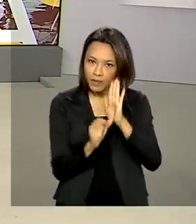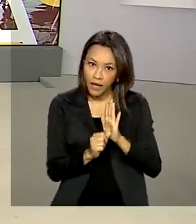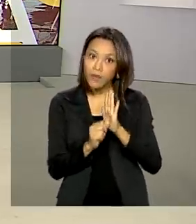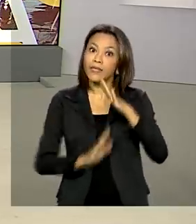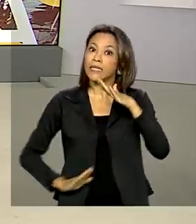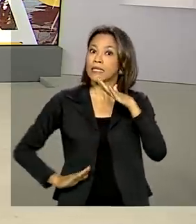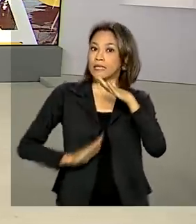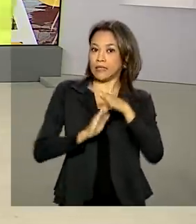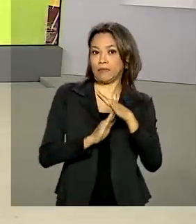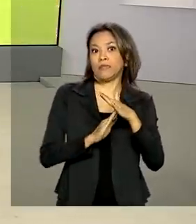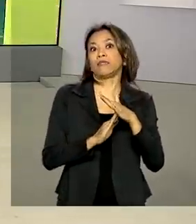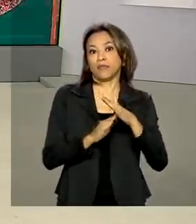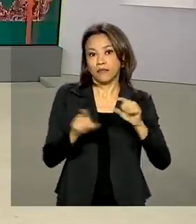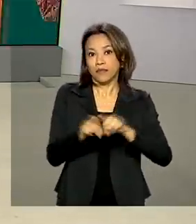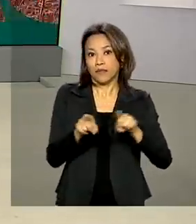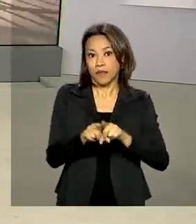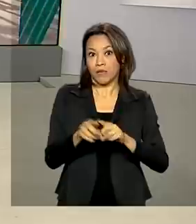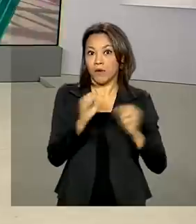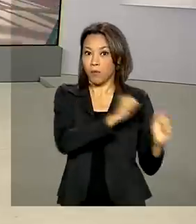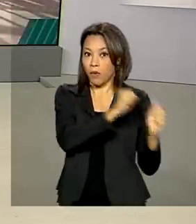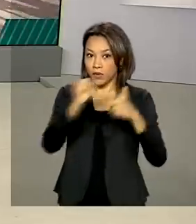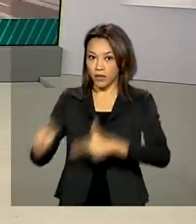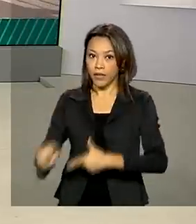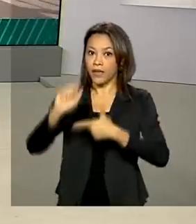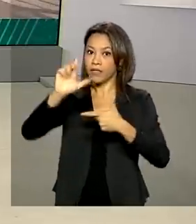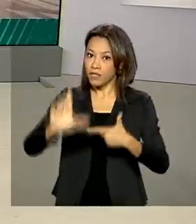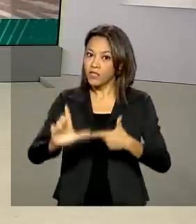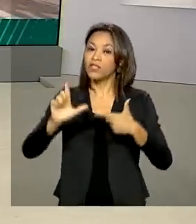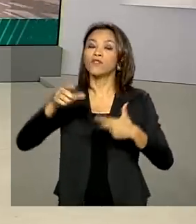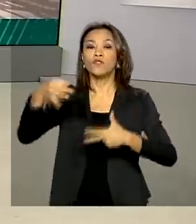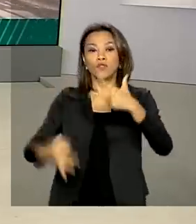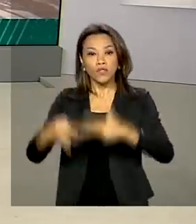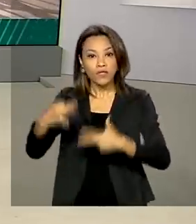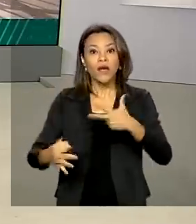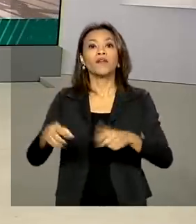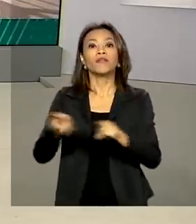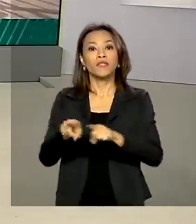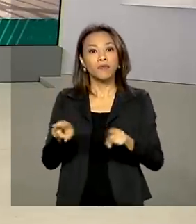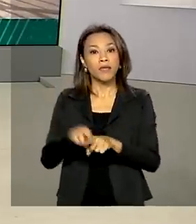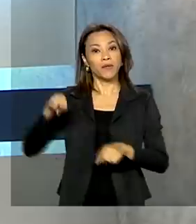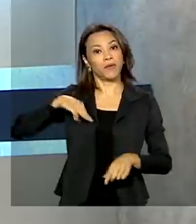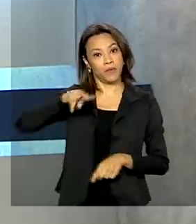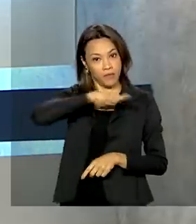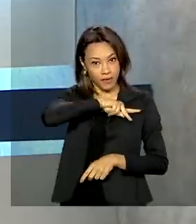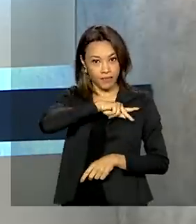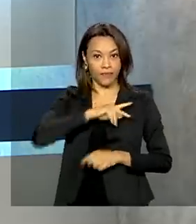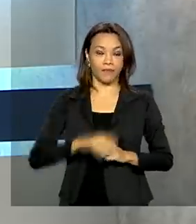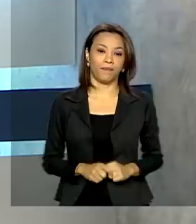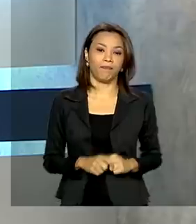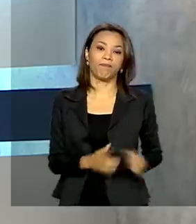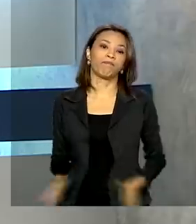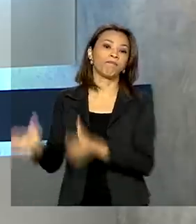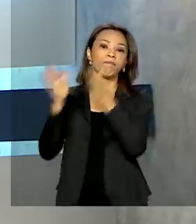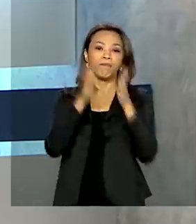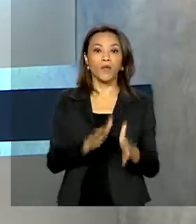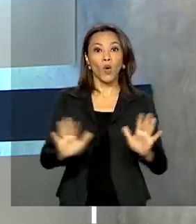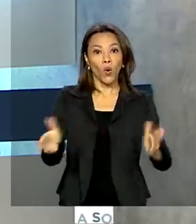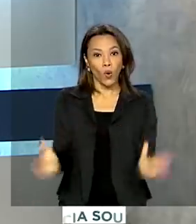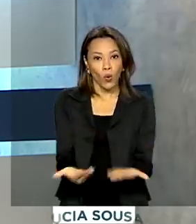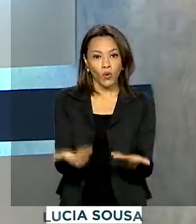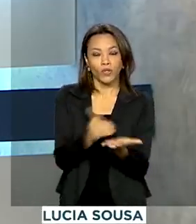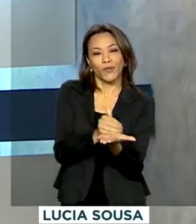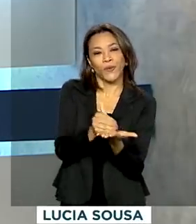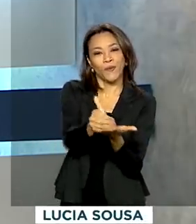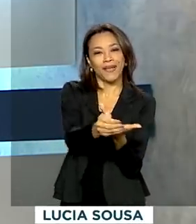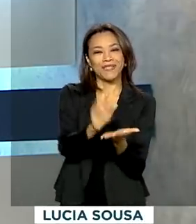limites para os orçamentos dos poderes legislativo e judiciário e do Ministério Público. Começa a valer hoje, dia